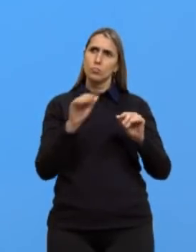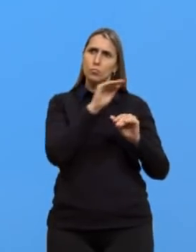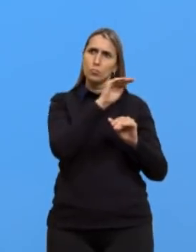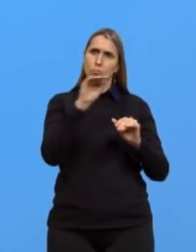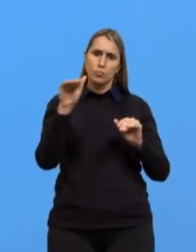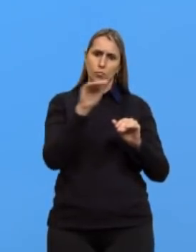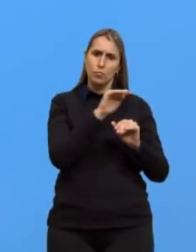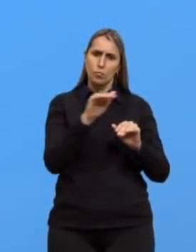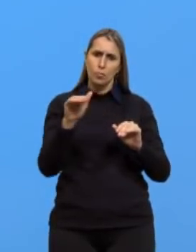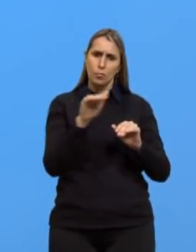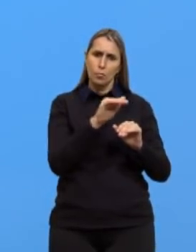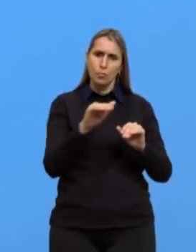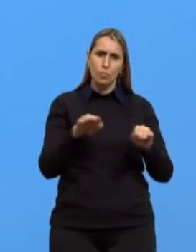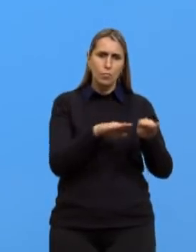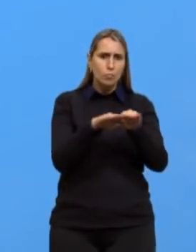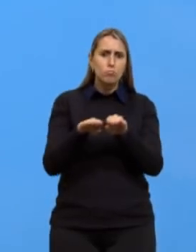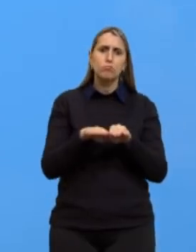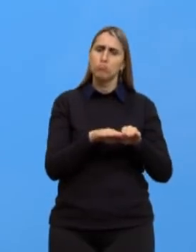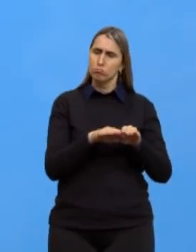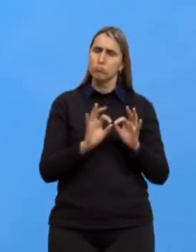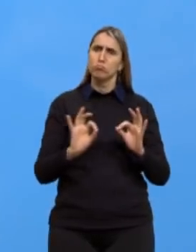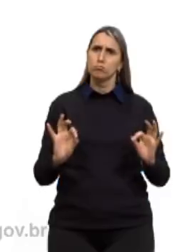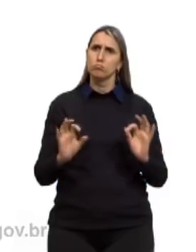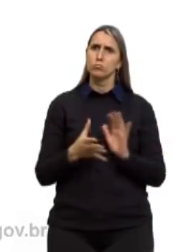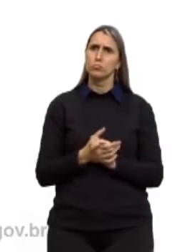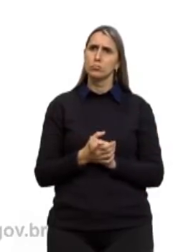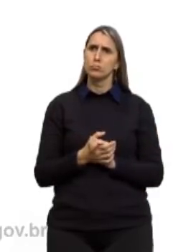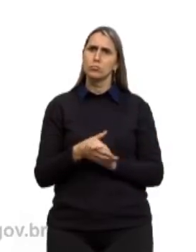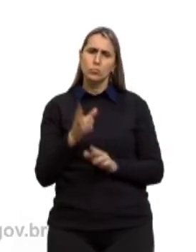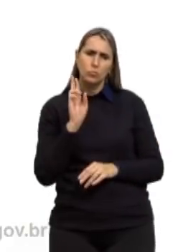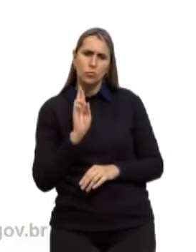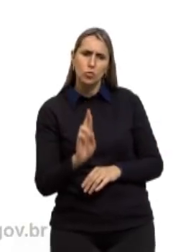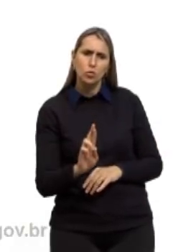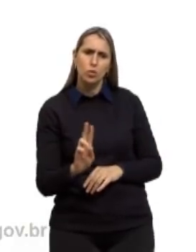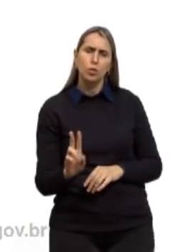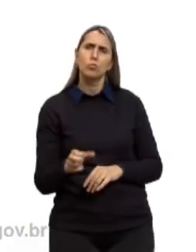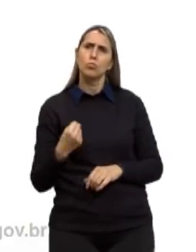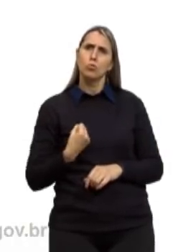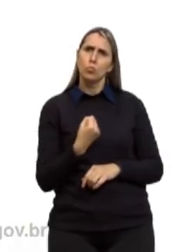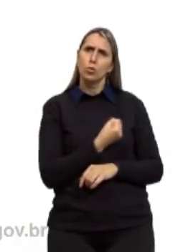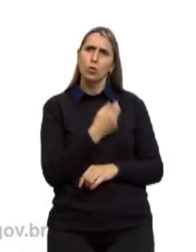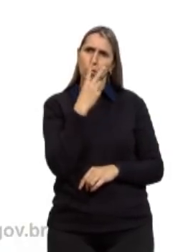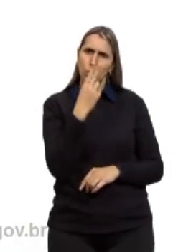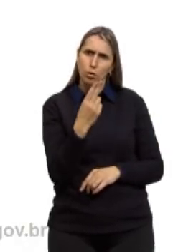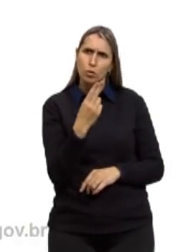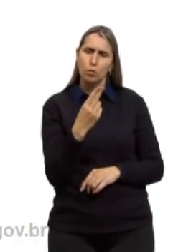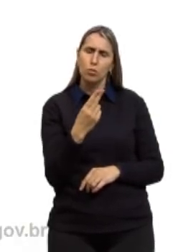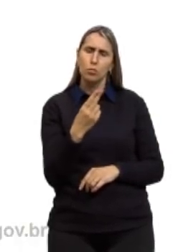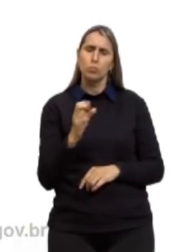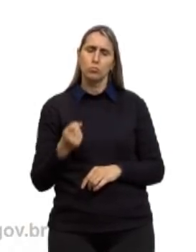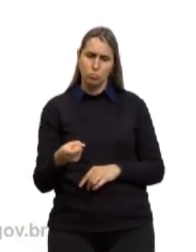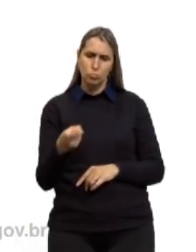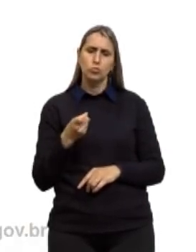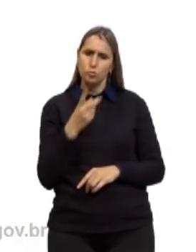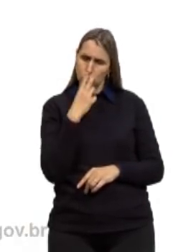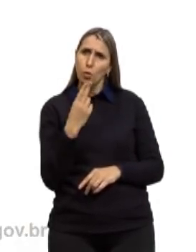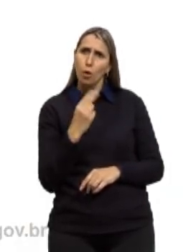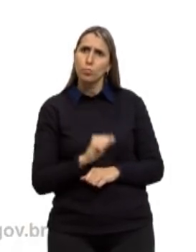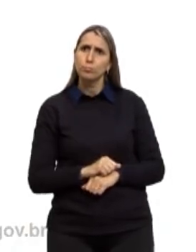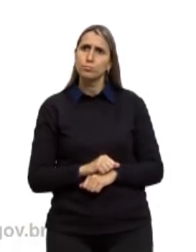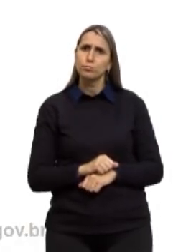são proporcionais aqui certo então deu o mesmo valor achamos o valor do x e deu o mesmo valor